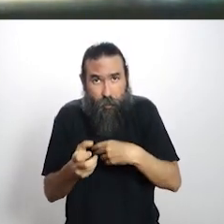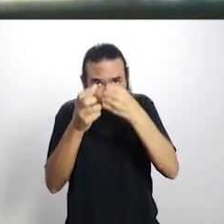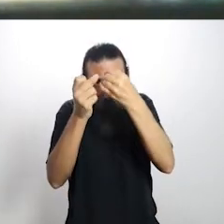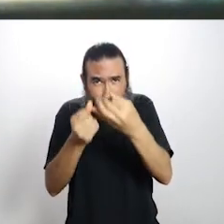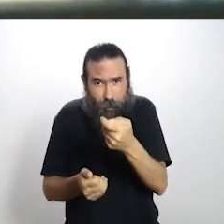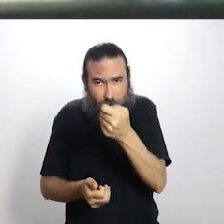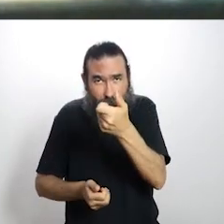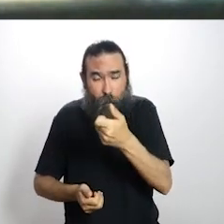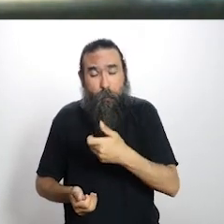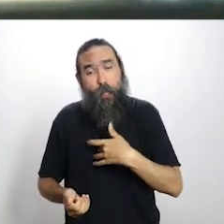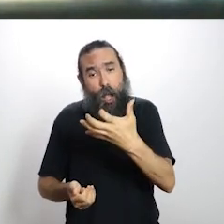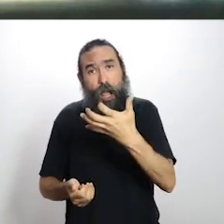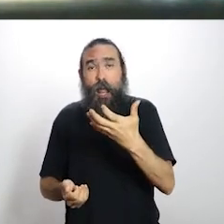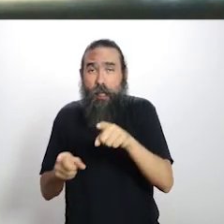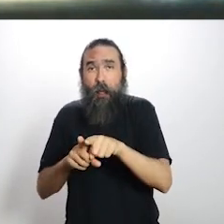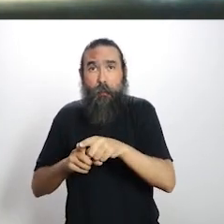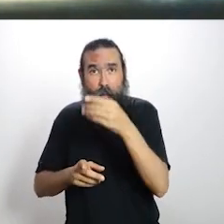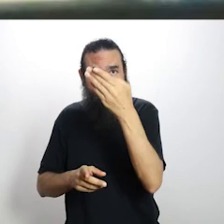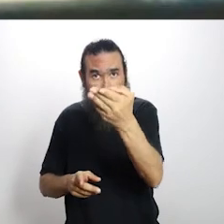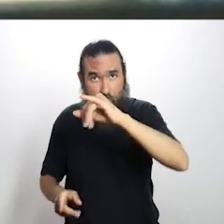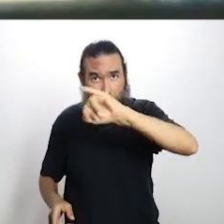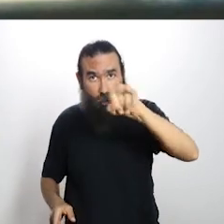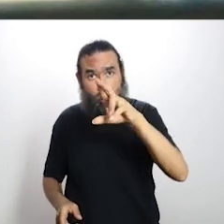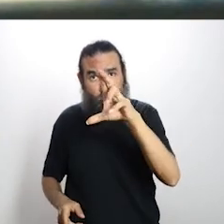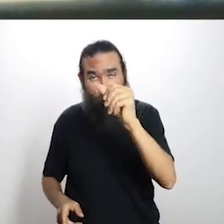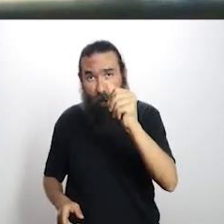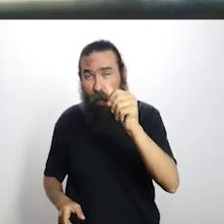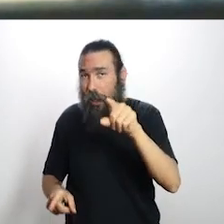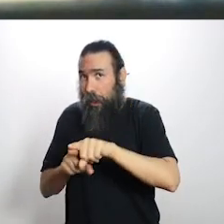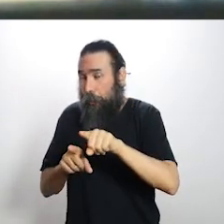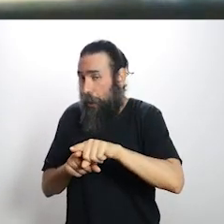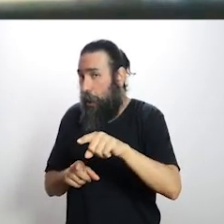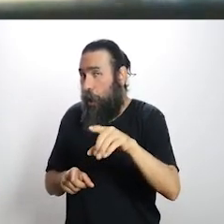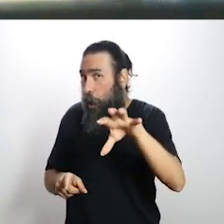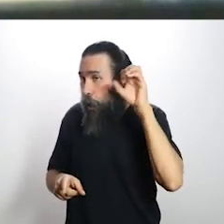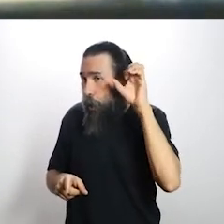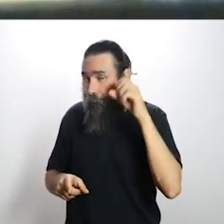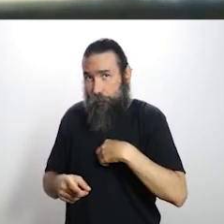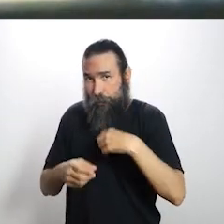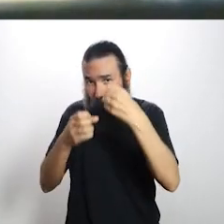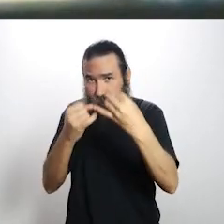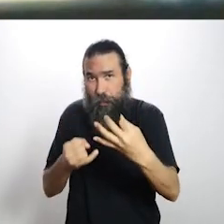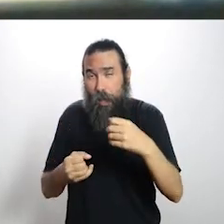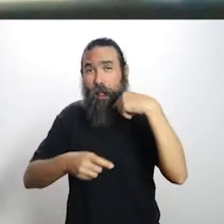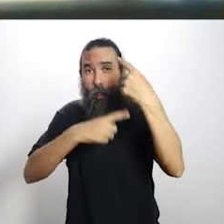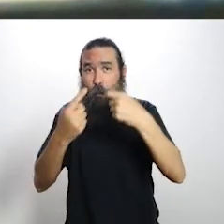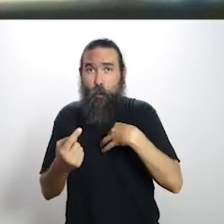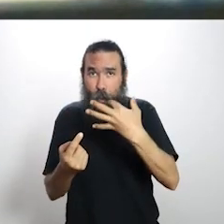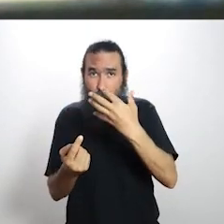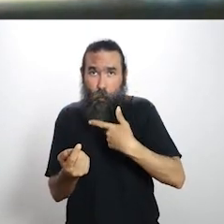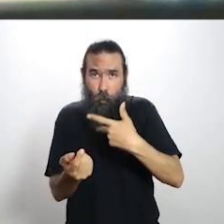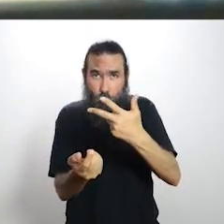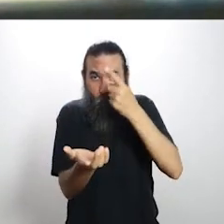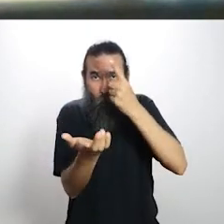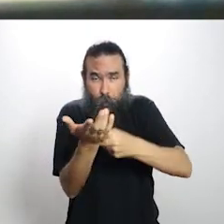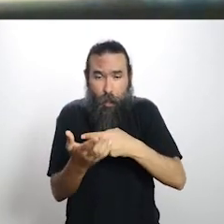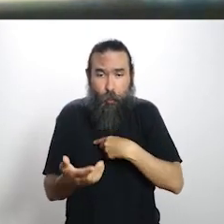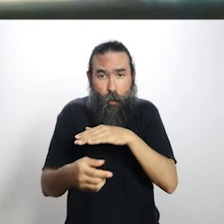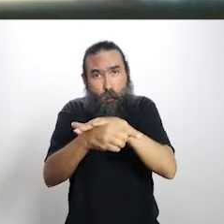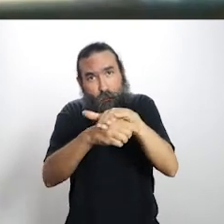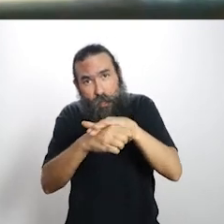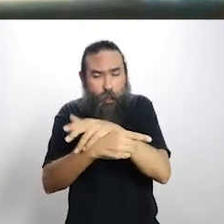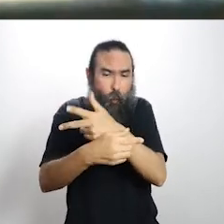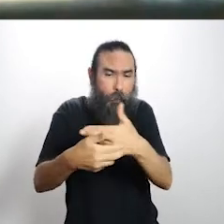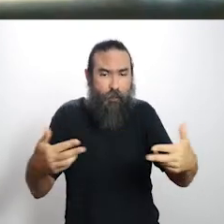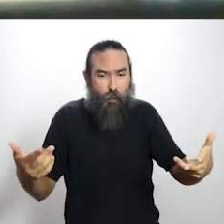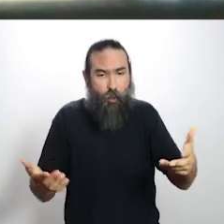que eu tenho colocado porque assim eu tenho recebido muitas consultas né como a do CPF que eu publiquei para vocês pedi uma outra gente